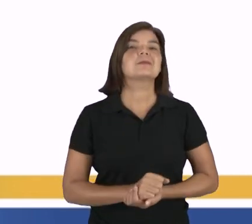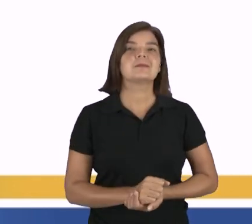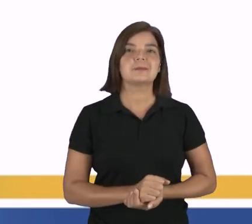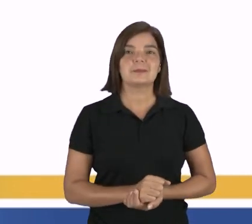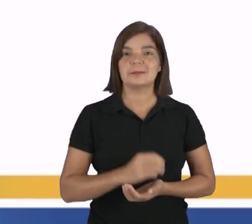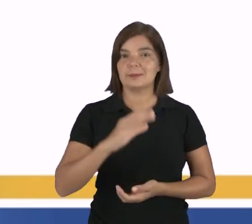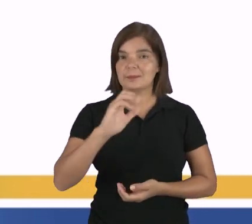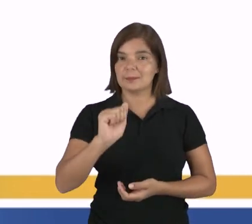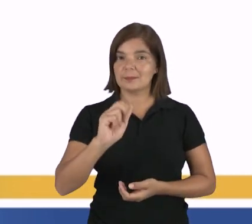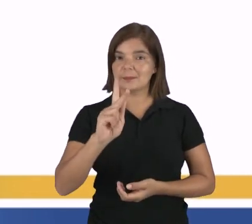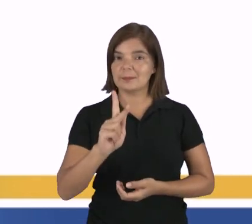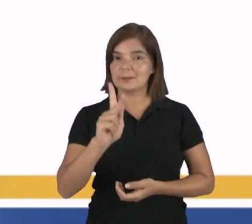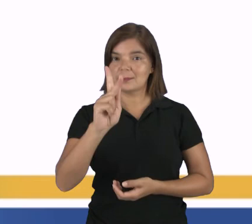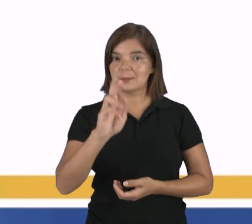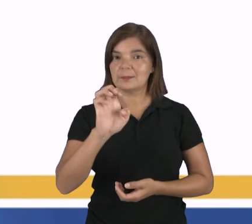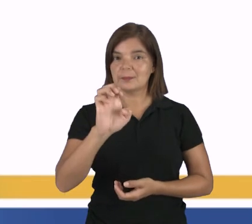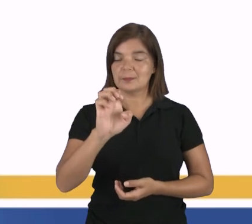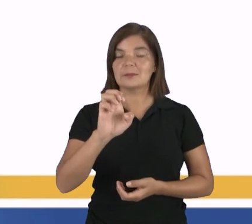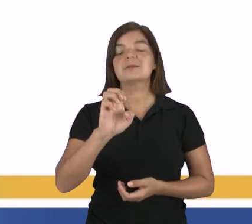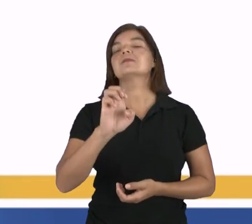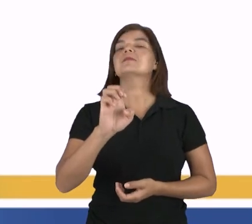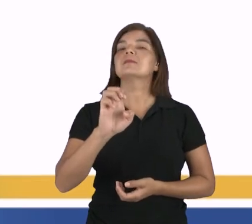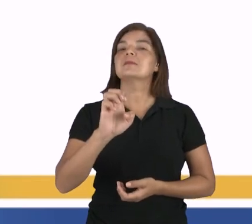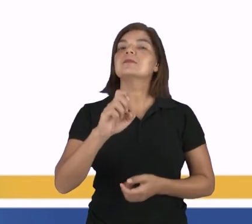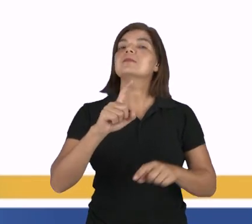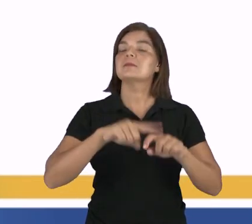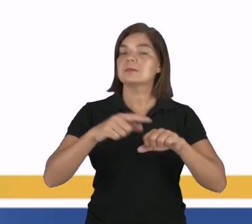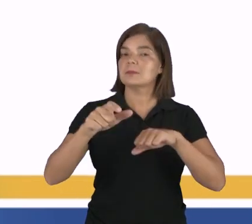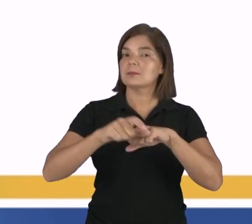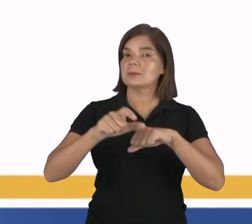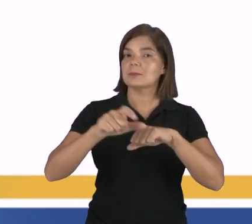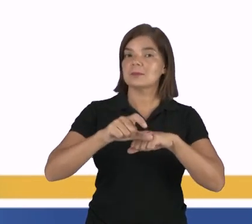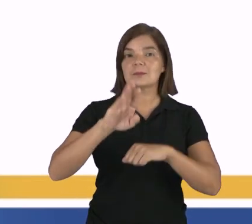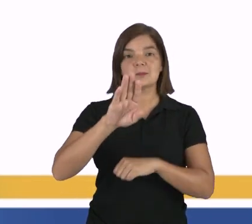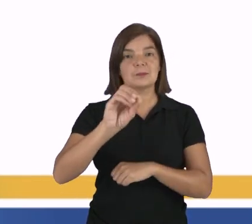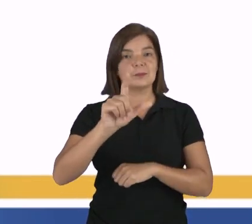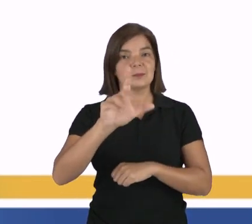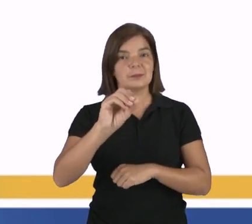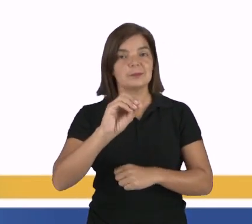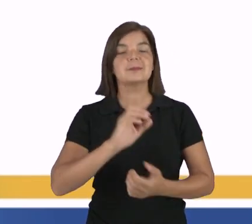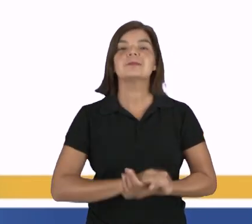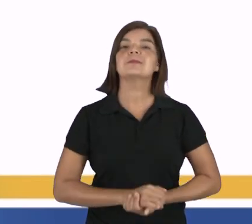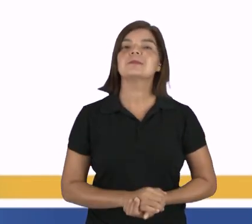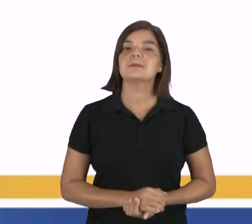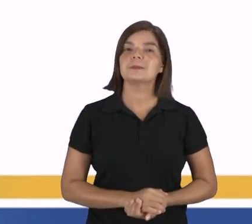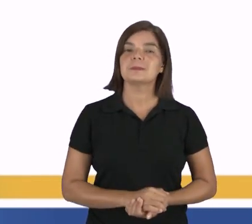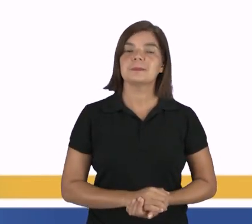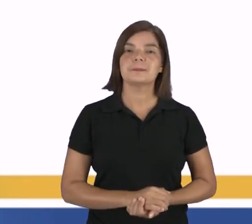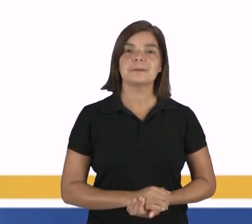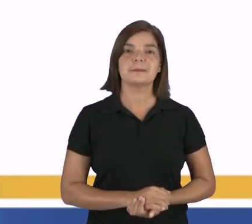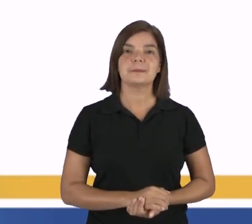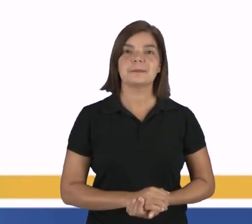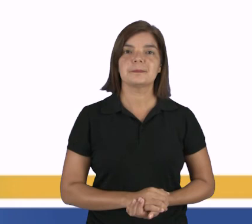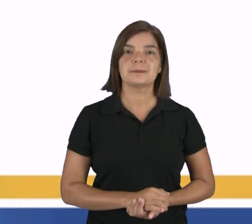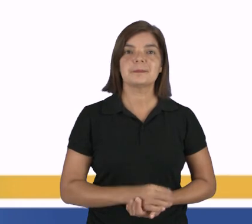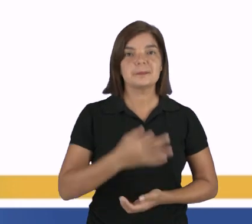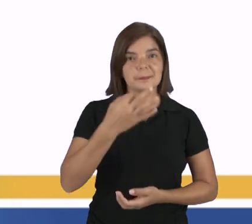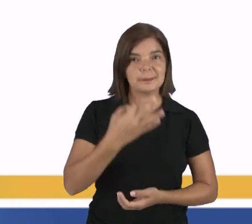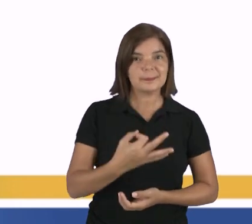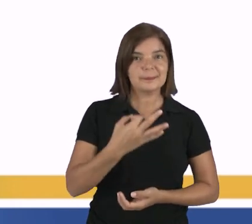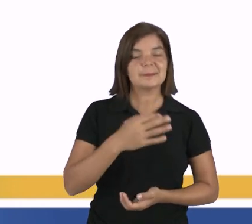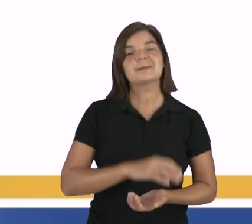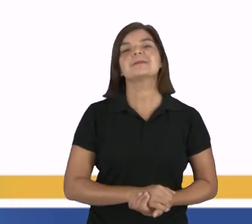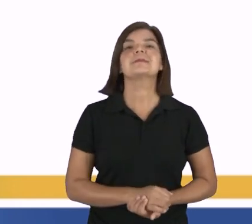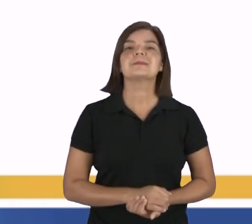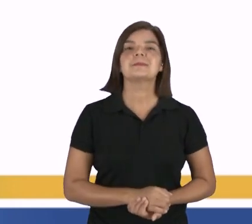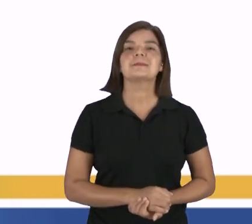a cake, que é um bolo, o substantivo que vem lá no final. Depois do verbo, no caso aí, certo?